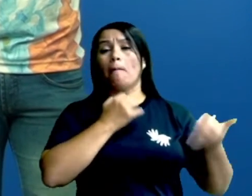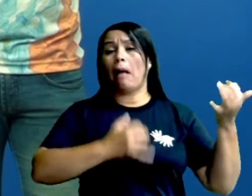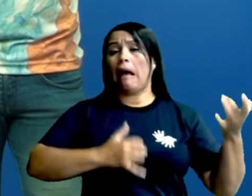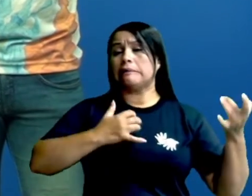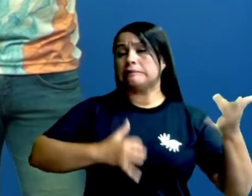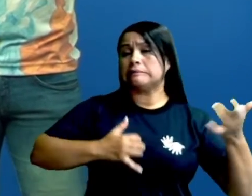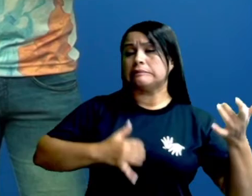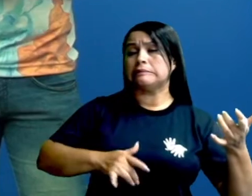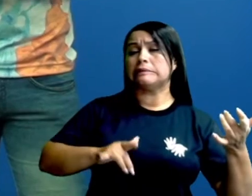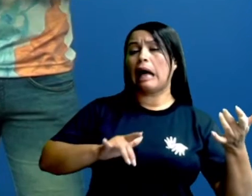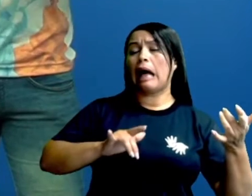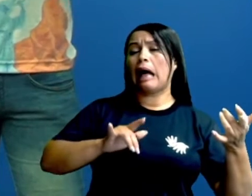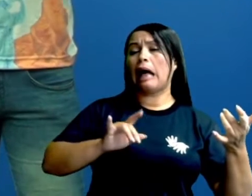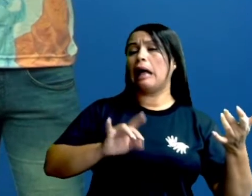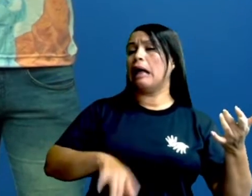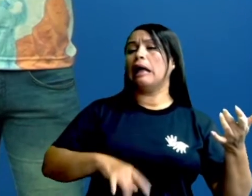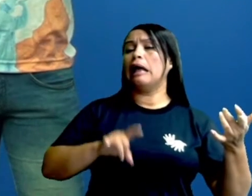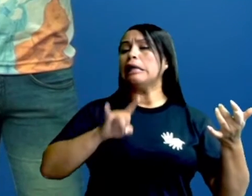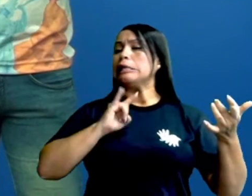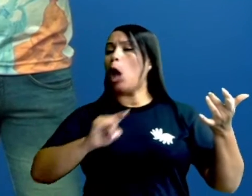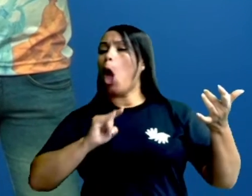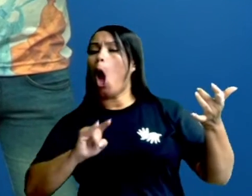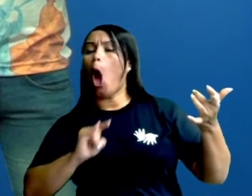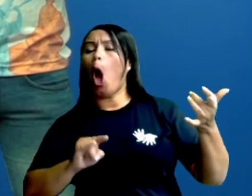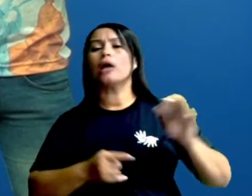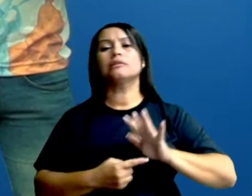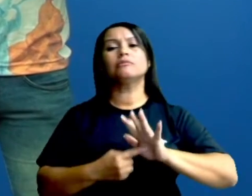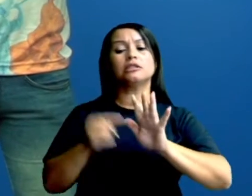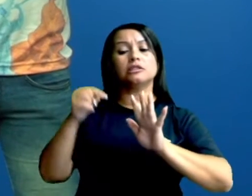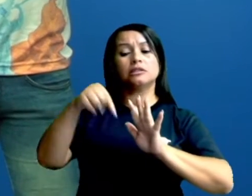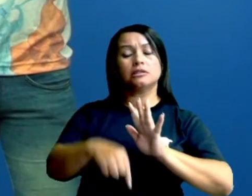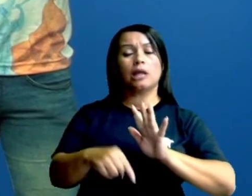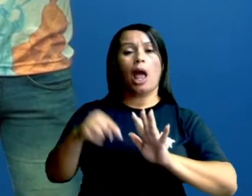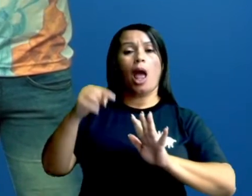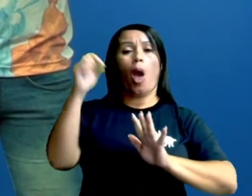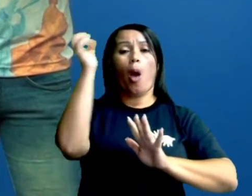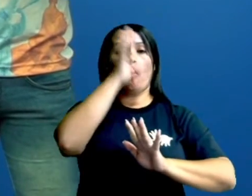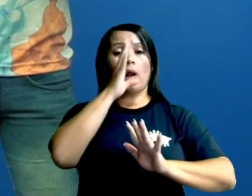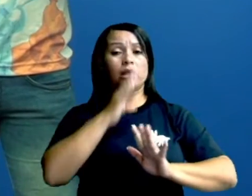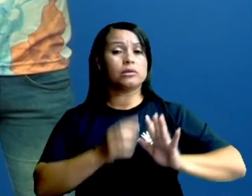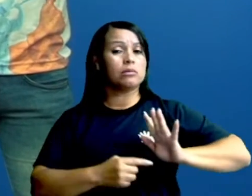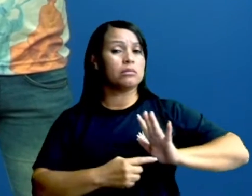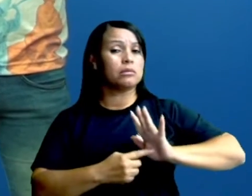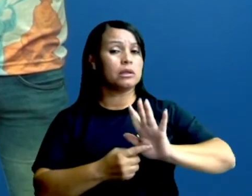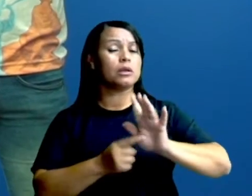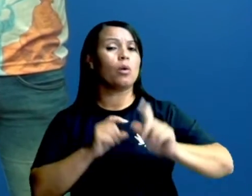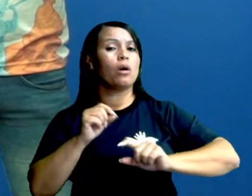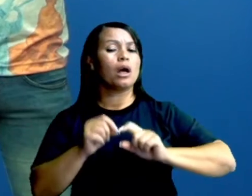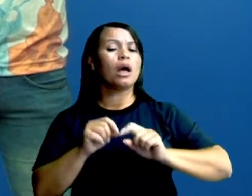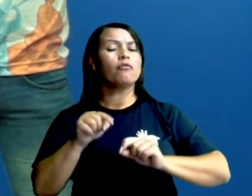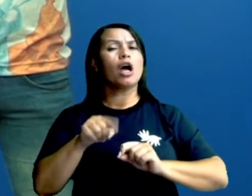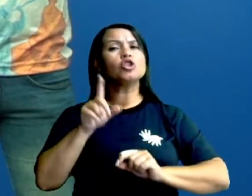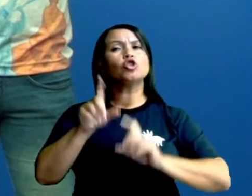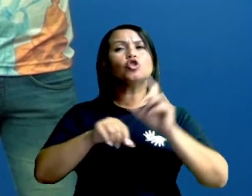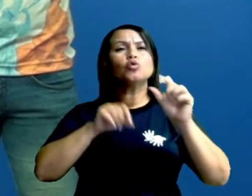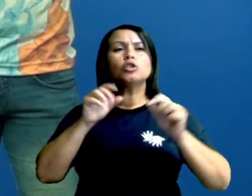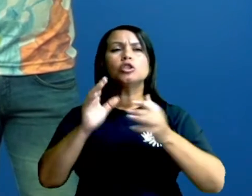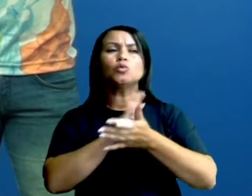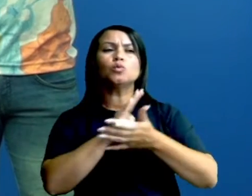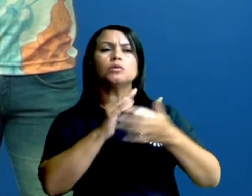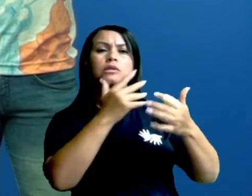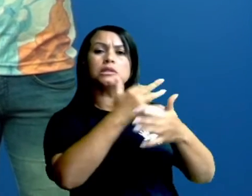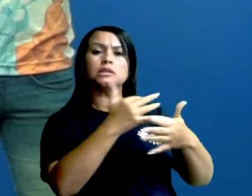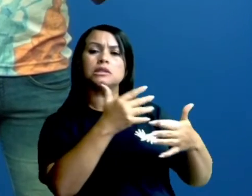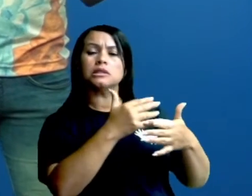musical famosa se apresentando e vem para o Brasil essa banda, ela vai com certeza escolher algumas cidades, né, para se